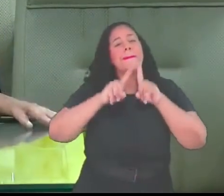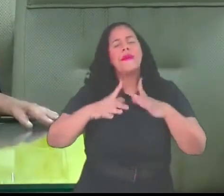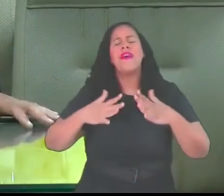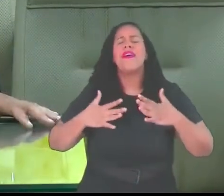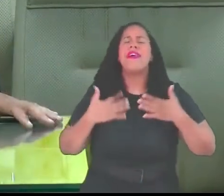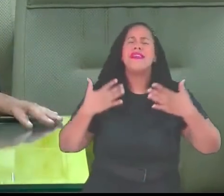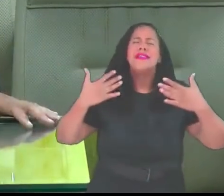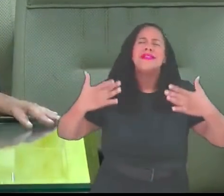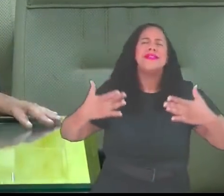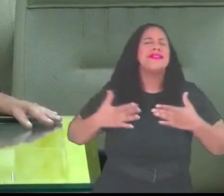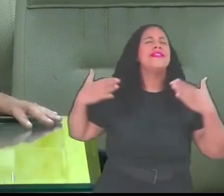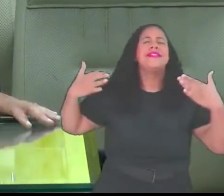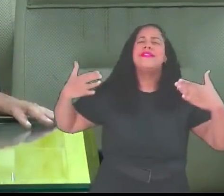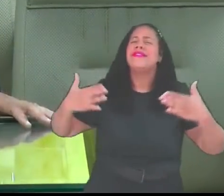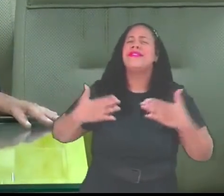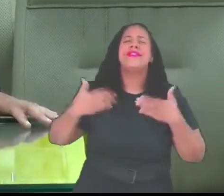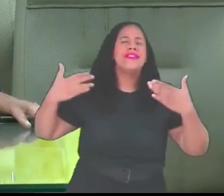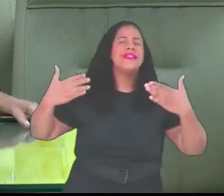alegria